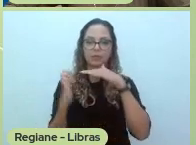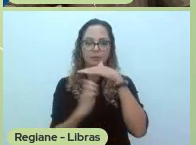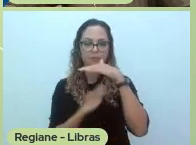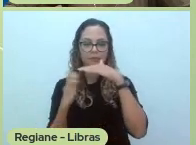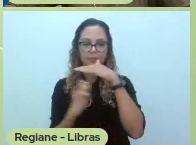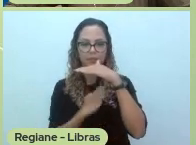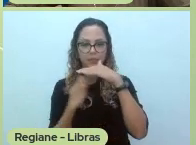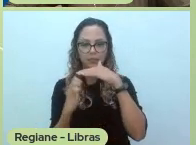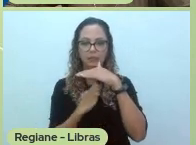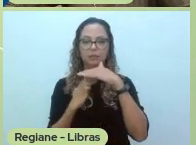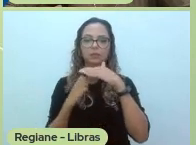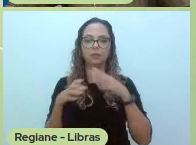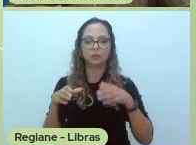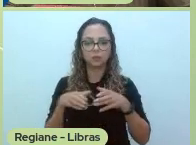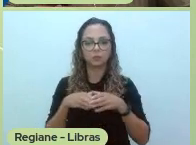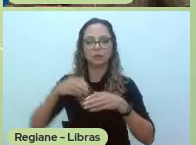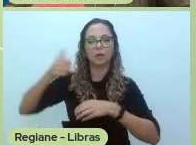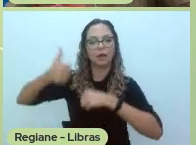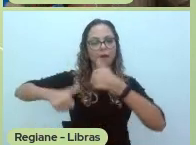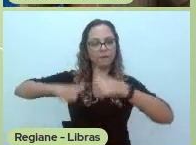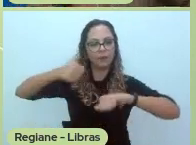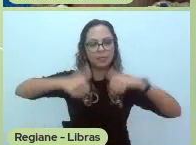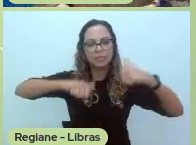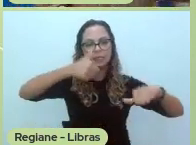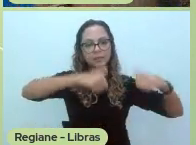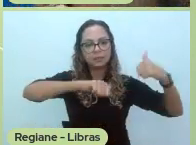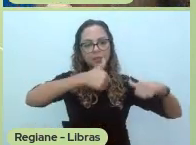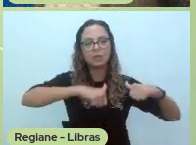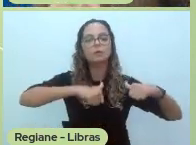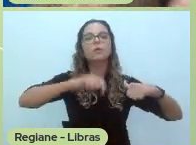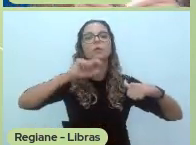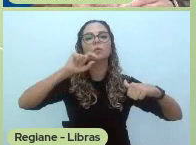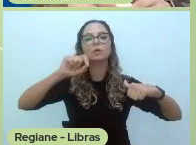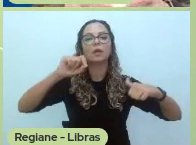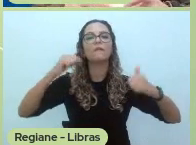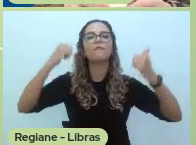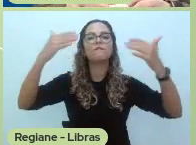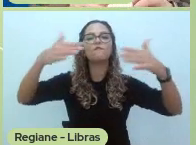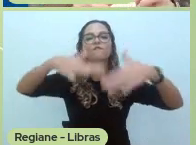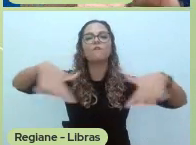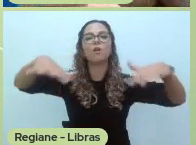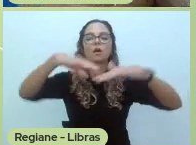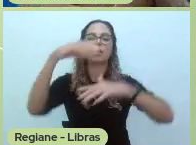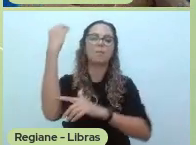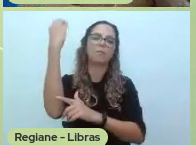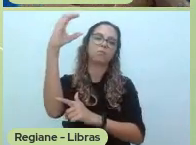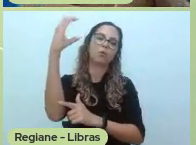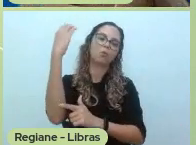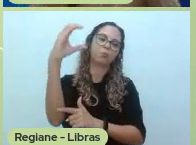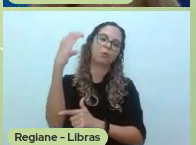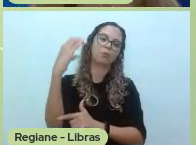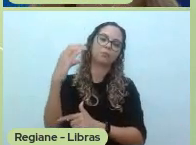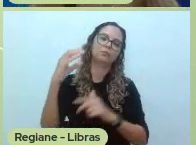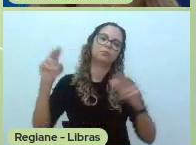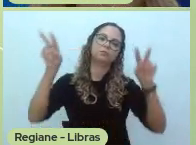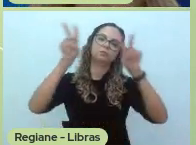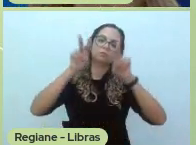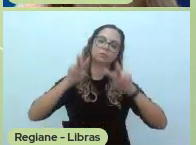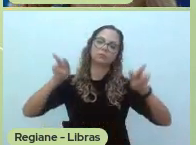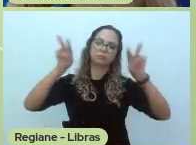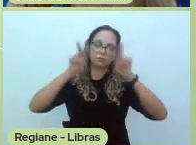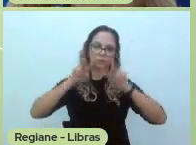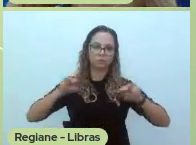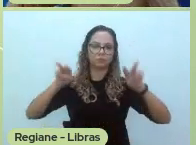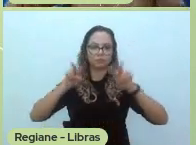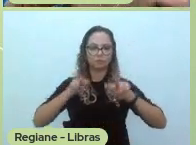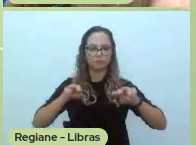de avaliação dessas colocações externas. Quando elas são publicadas,